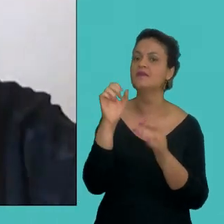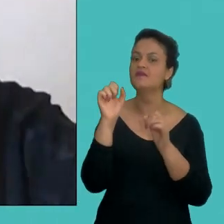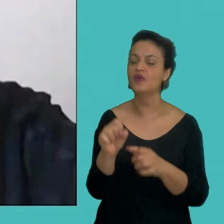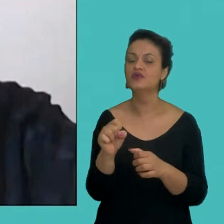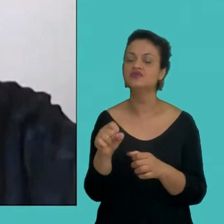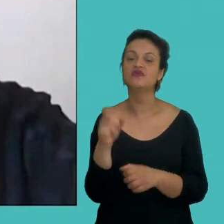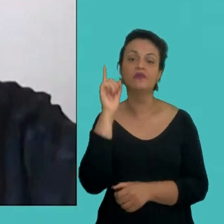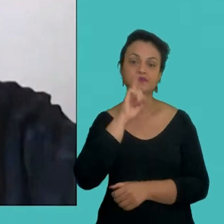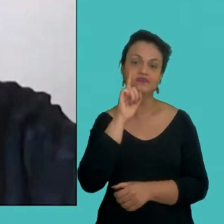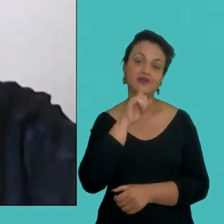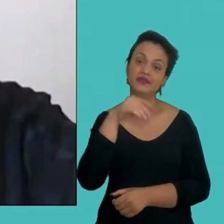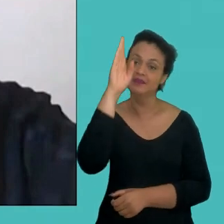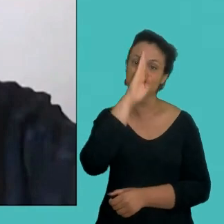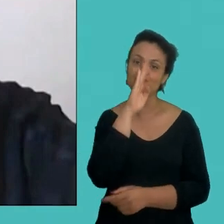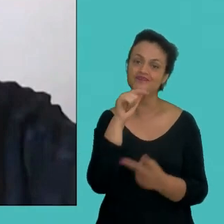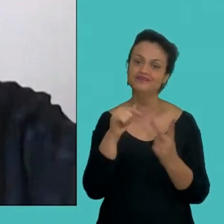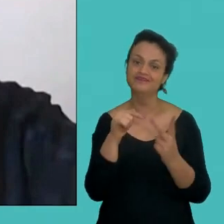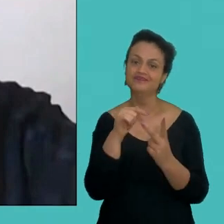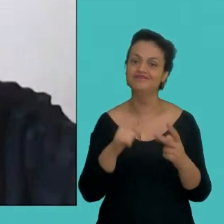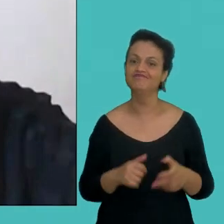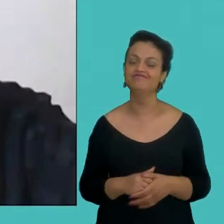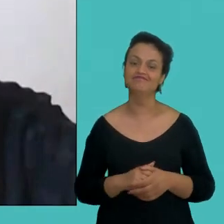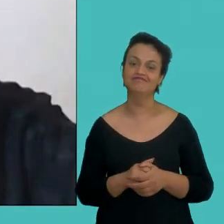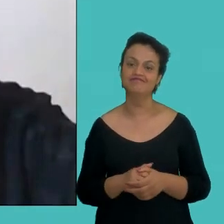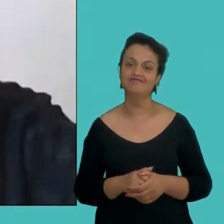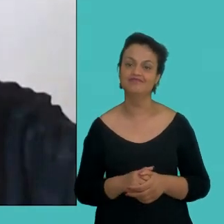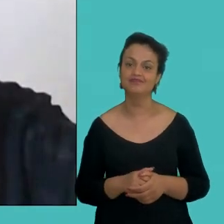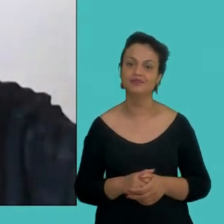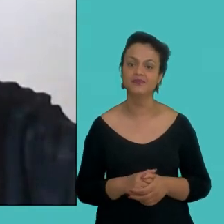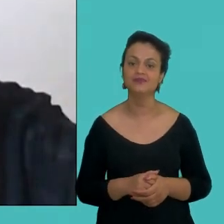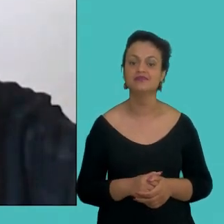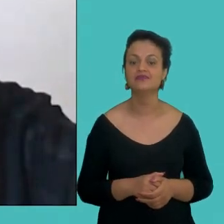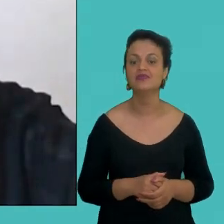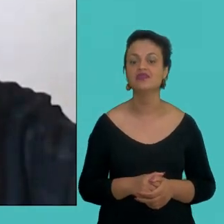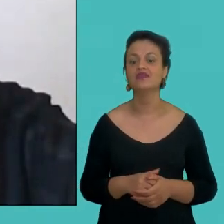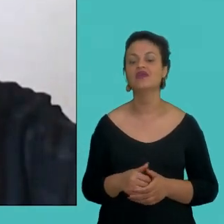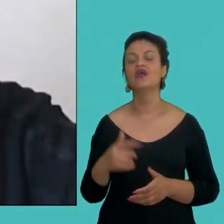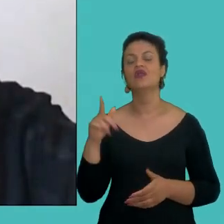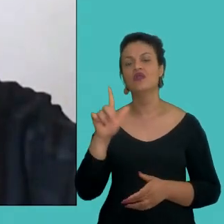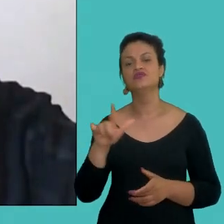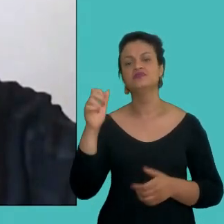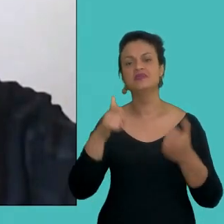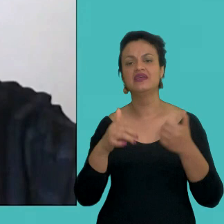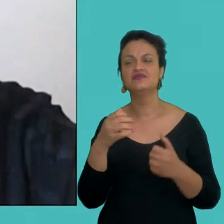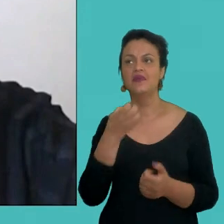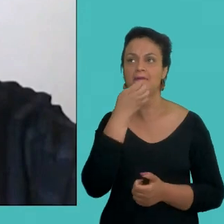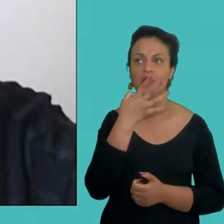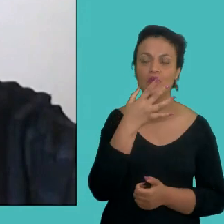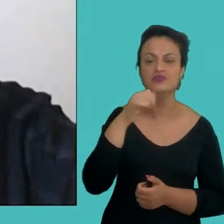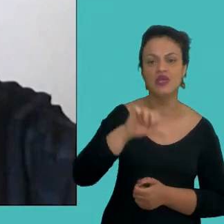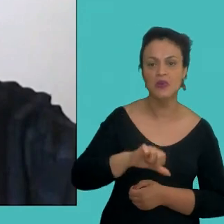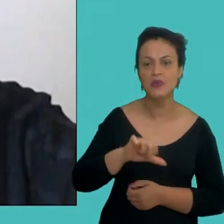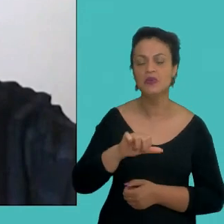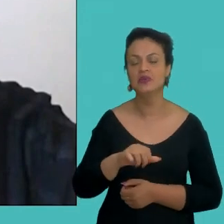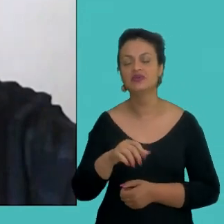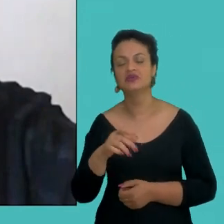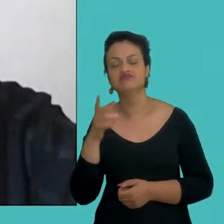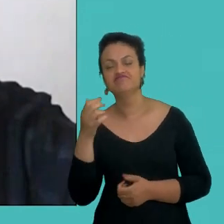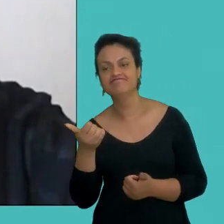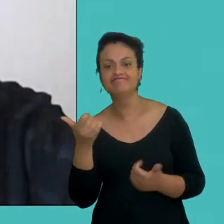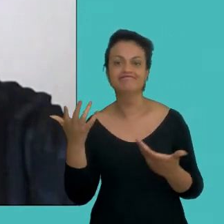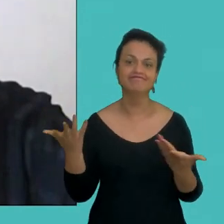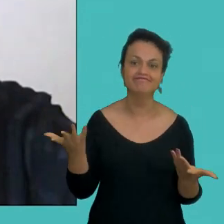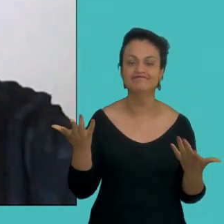brutal foram os Estados Unidos e Brasil. A gente pode aqui, evidentemente, argumentar se isso é bom, se isso é ruim, se isso